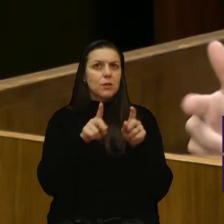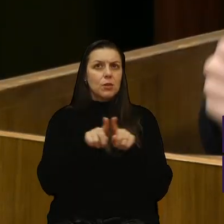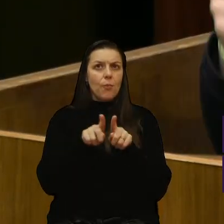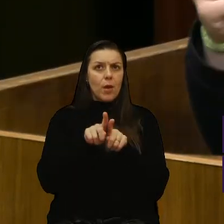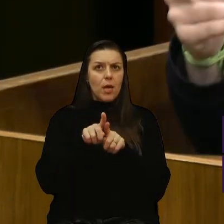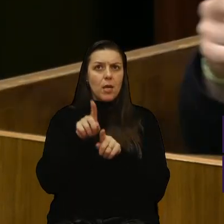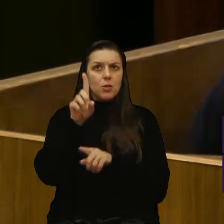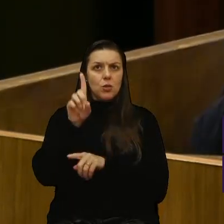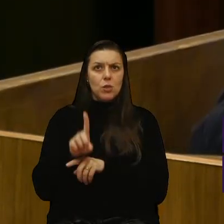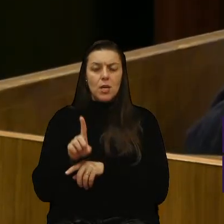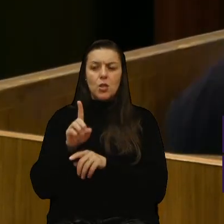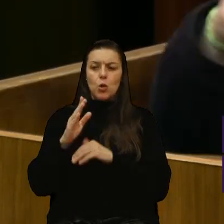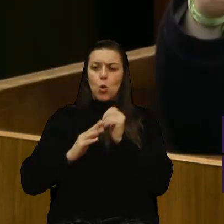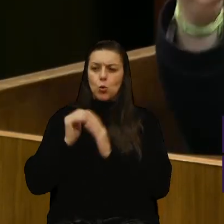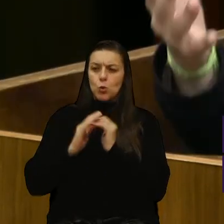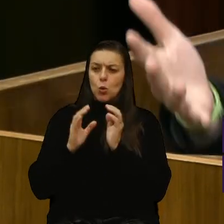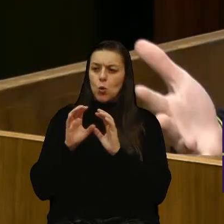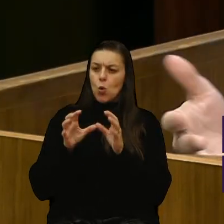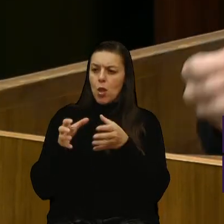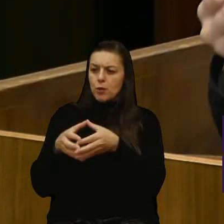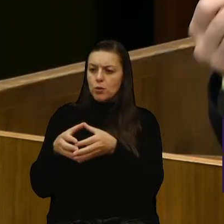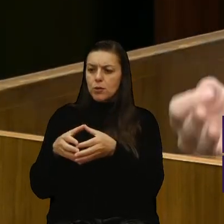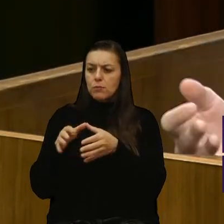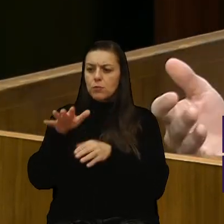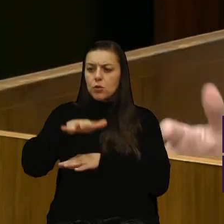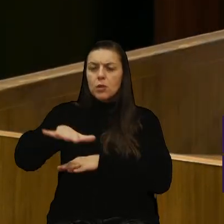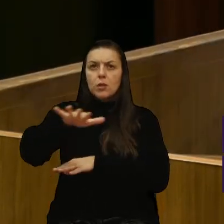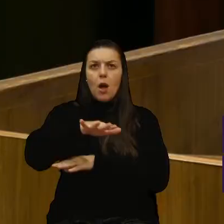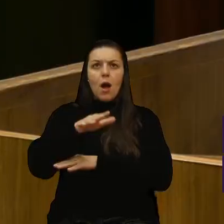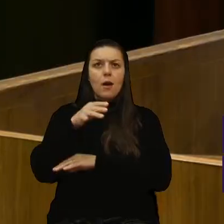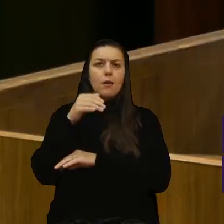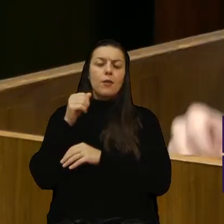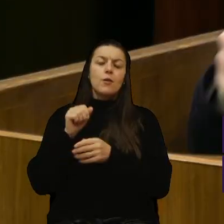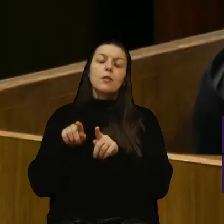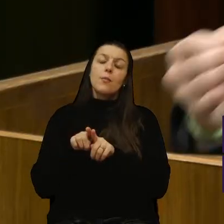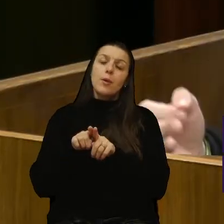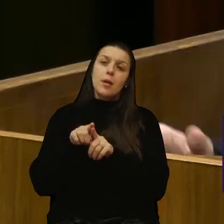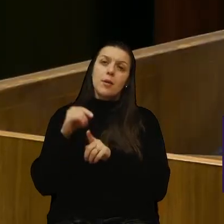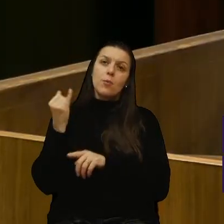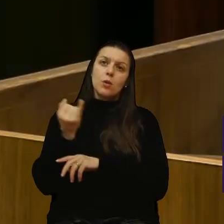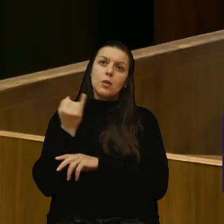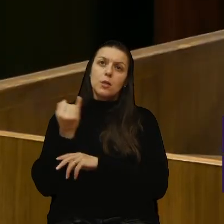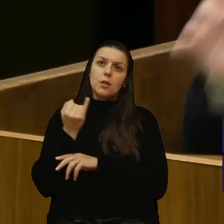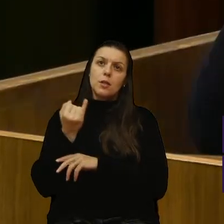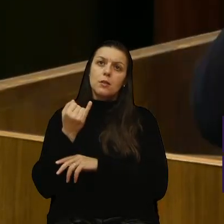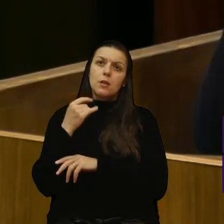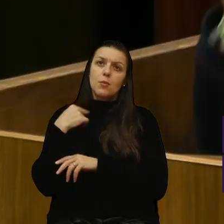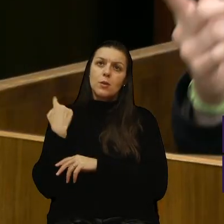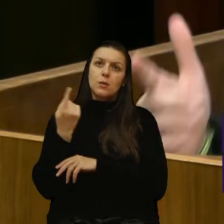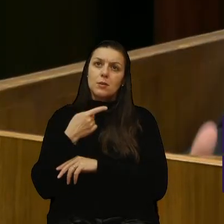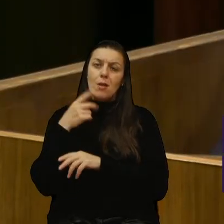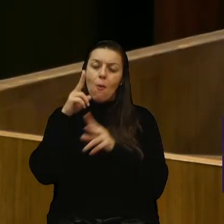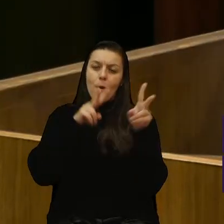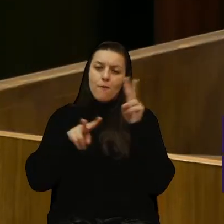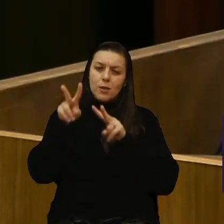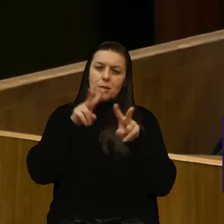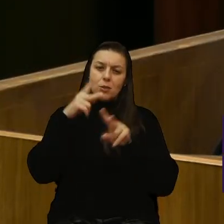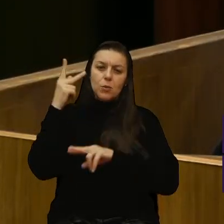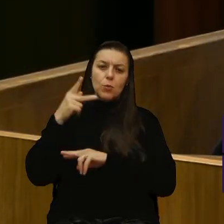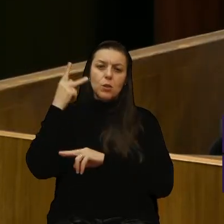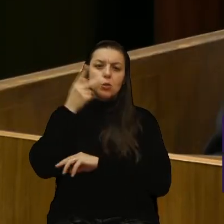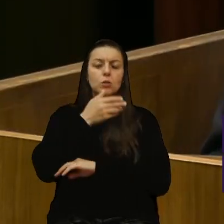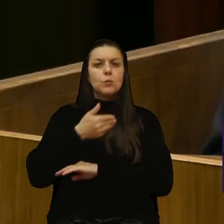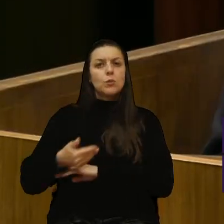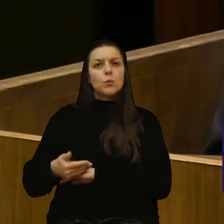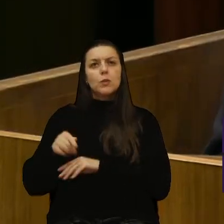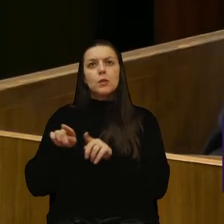direitos sociais, de construção coletiva, de território, da importância do território para as pessoas da nossa cidade, uma visão geral das políticas públicas, é